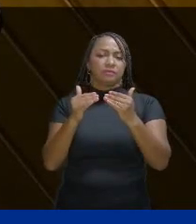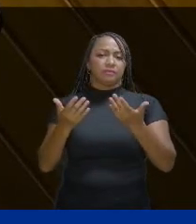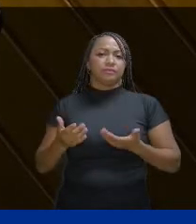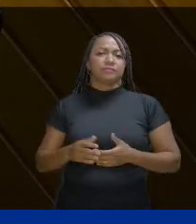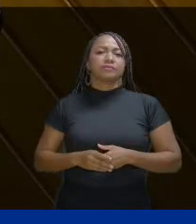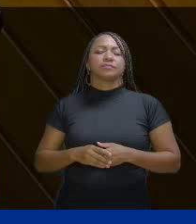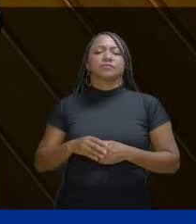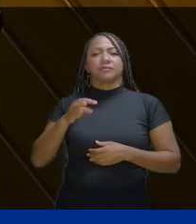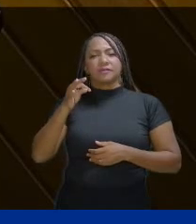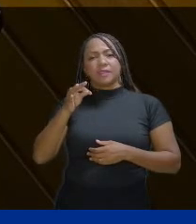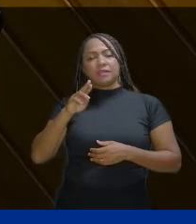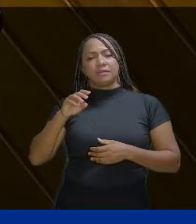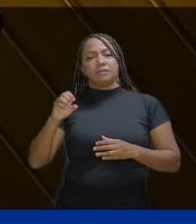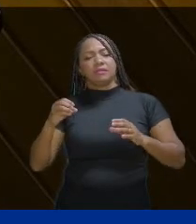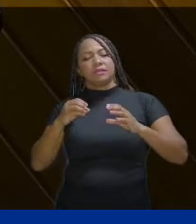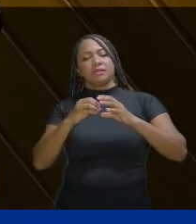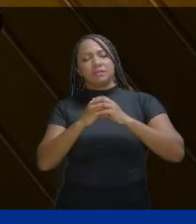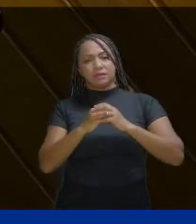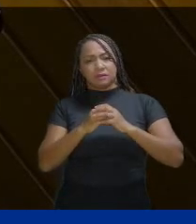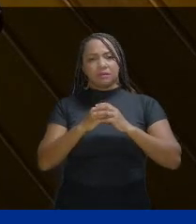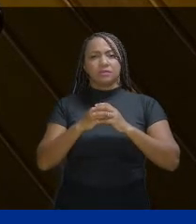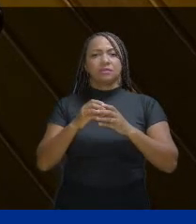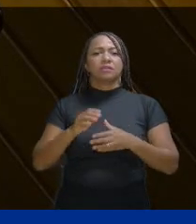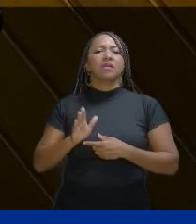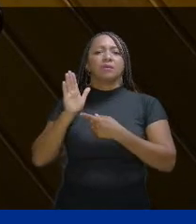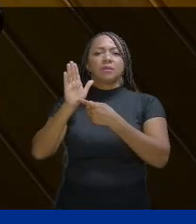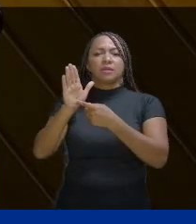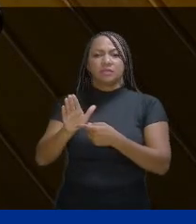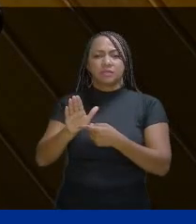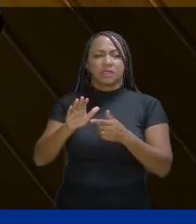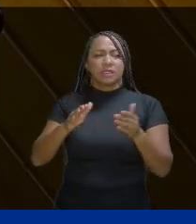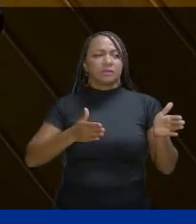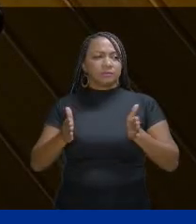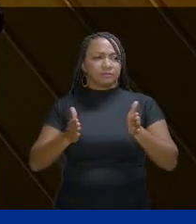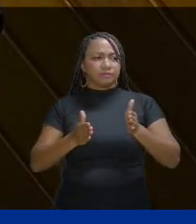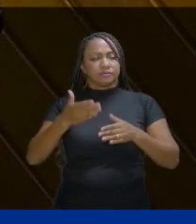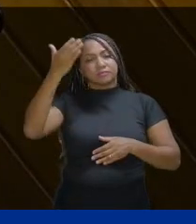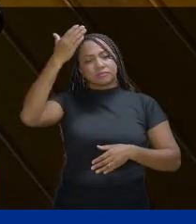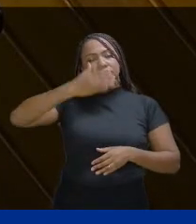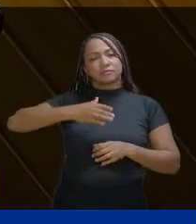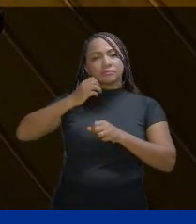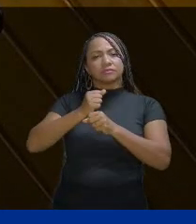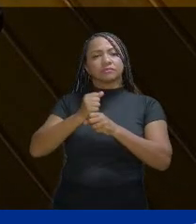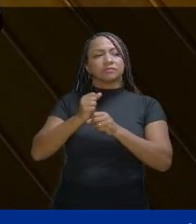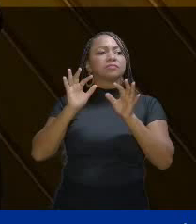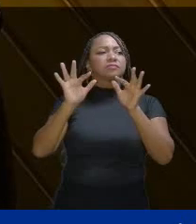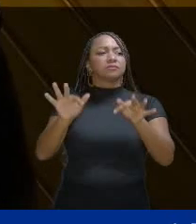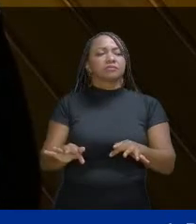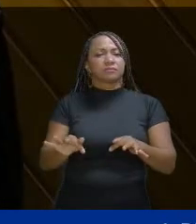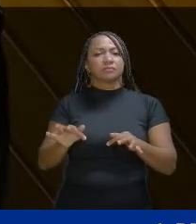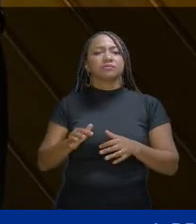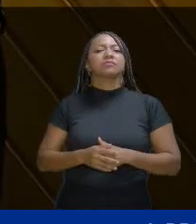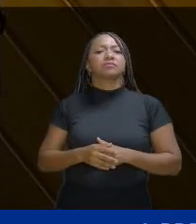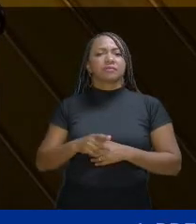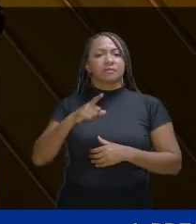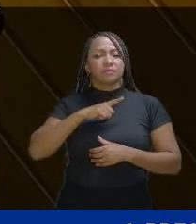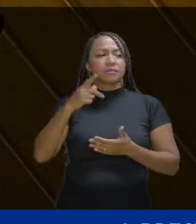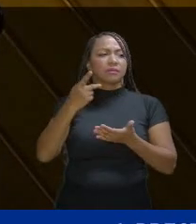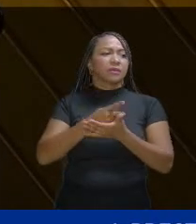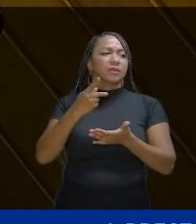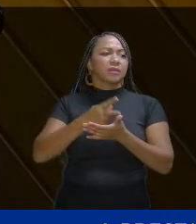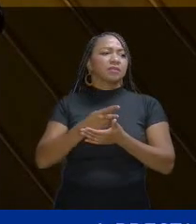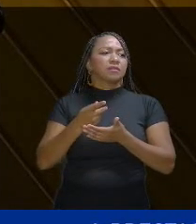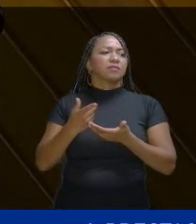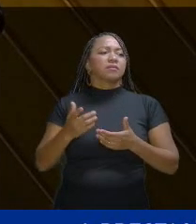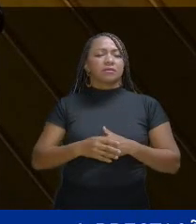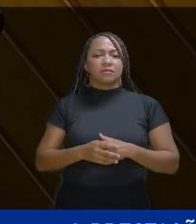pelo Tribunal Regional Eleitoral do Amapá, a apresentação intempestiva da prestação de contas finais, embora constitua irregularidade de